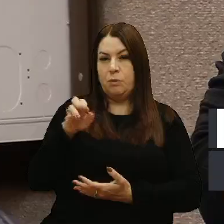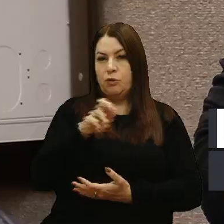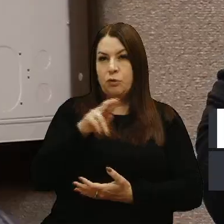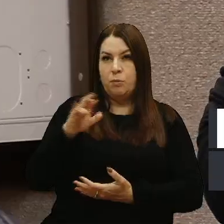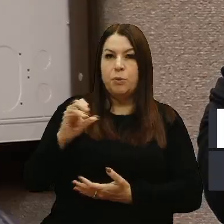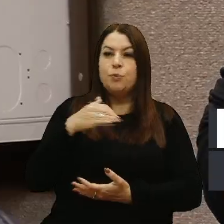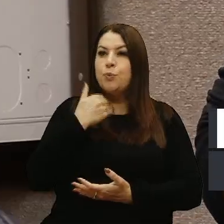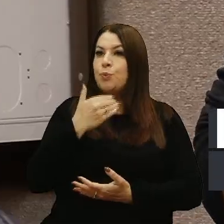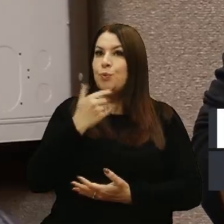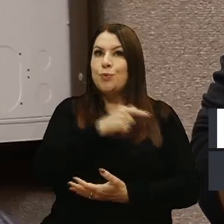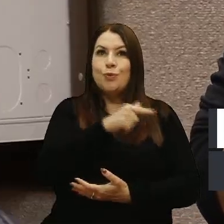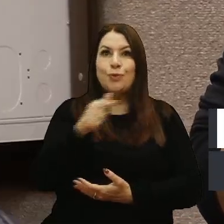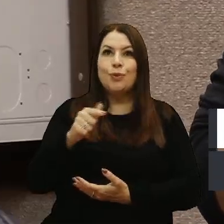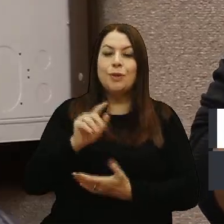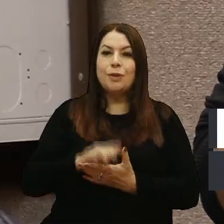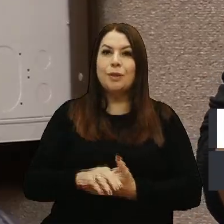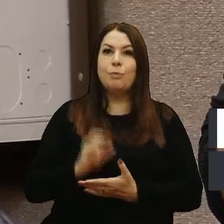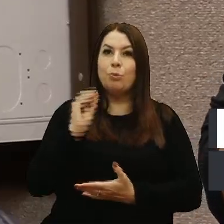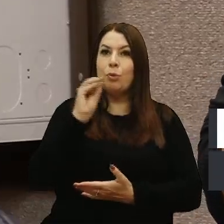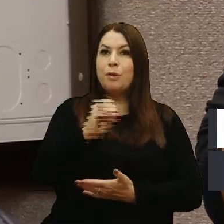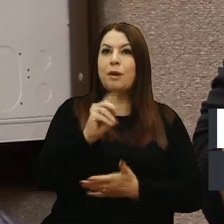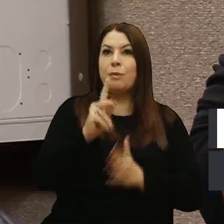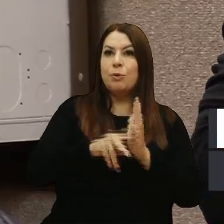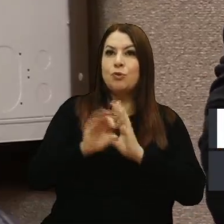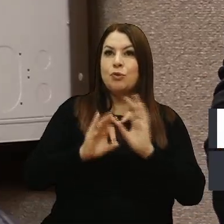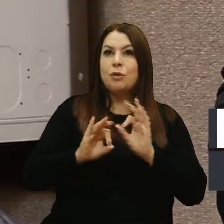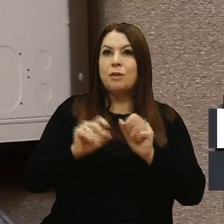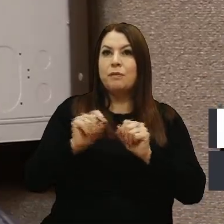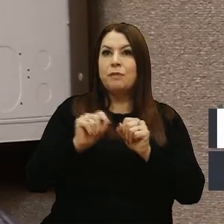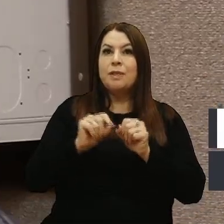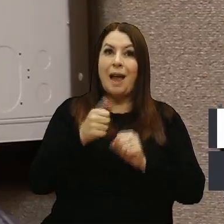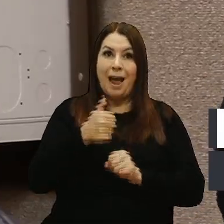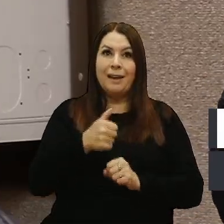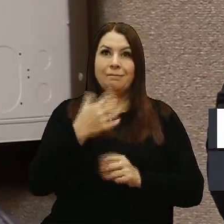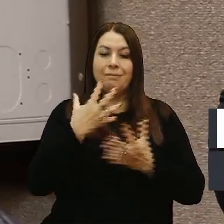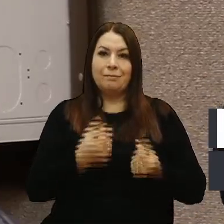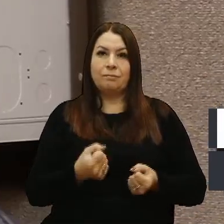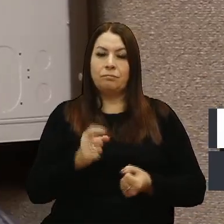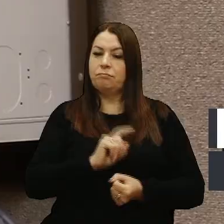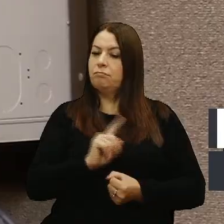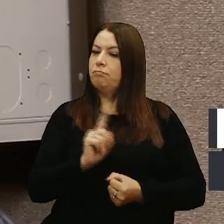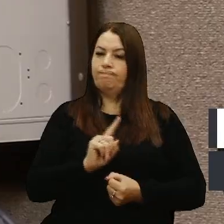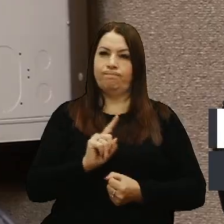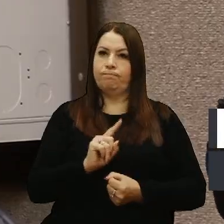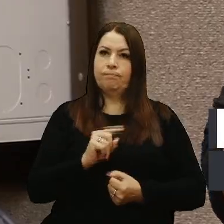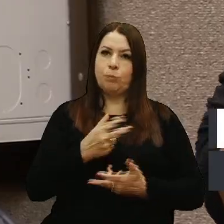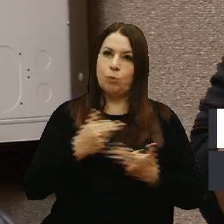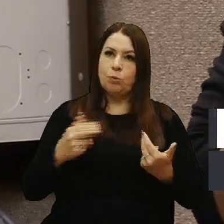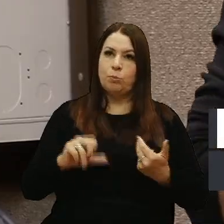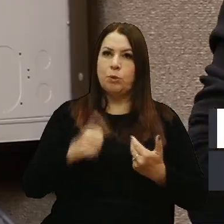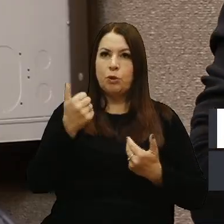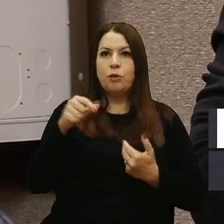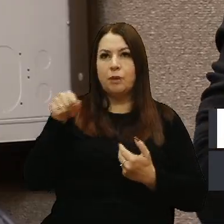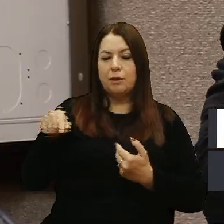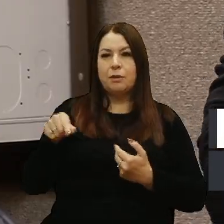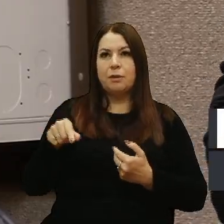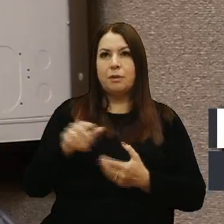adianta eles colocarem um projeto, nós dizermos, beleza, aceitamos. Não, nós queremos algo melhor para Monte Ibérico e